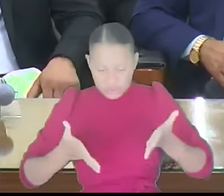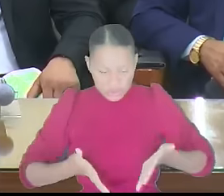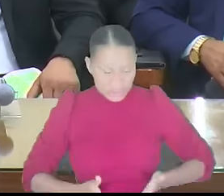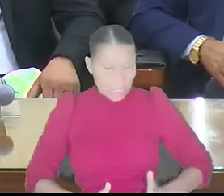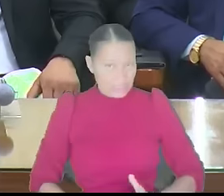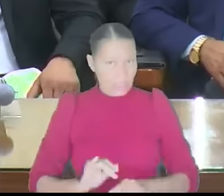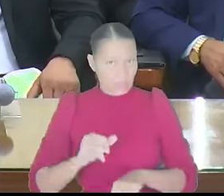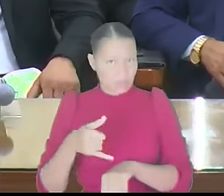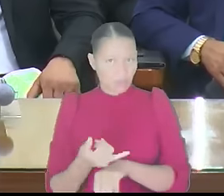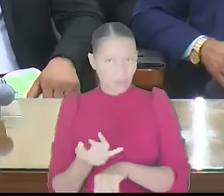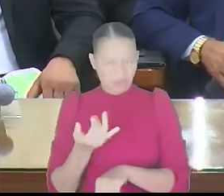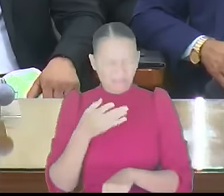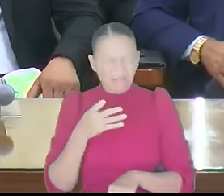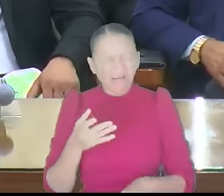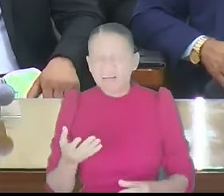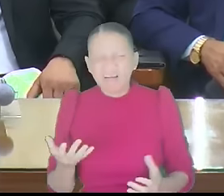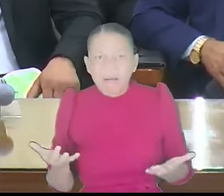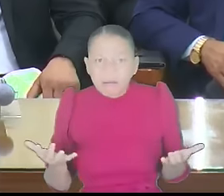Jerusalém.